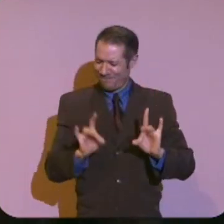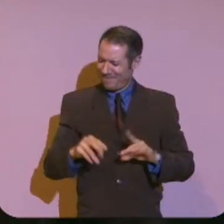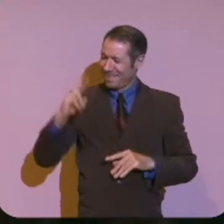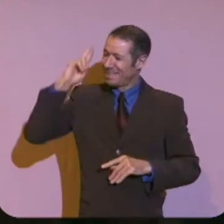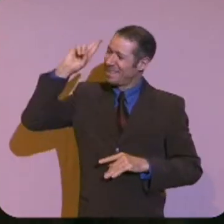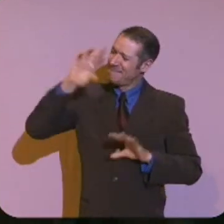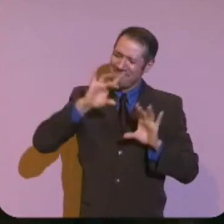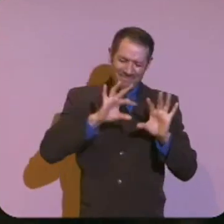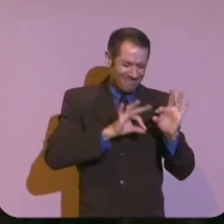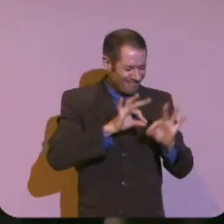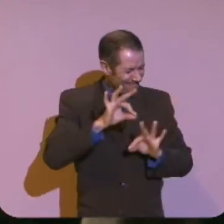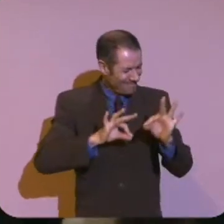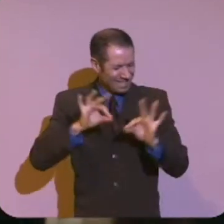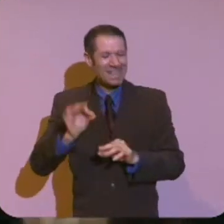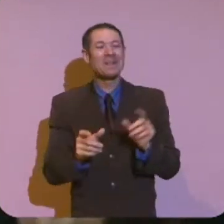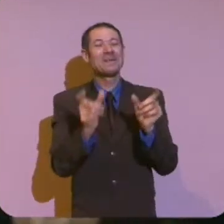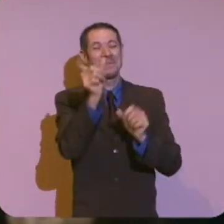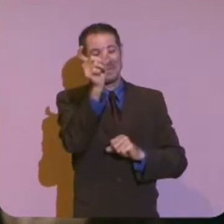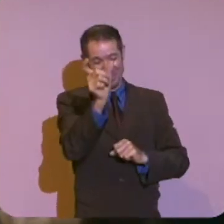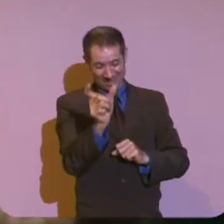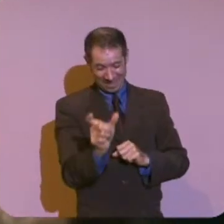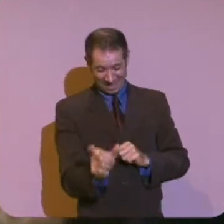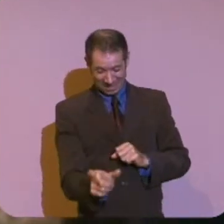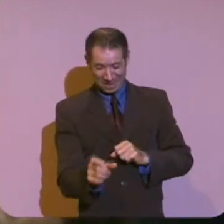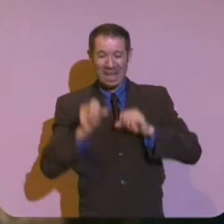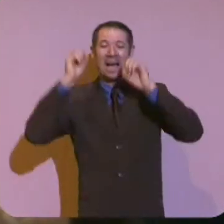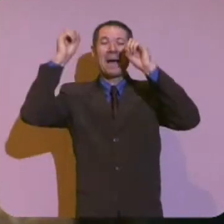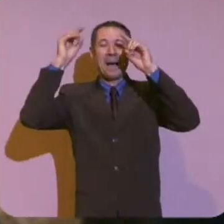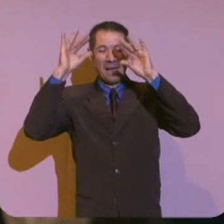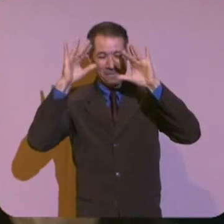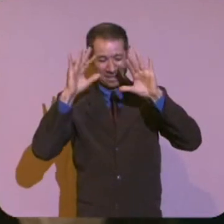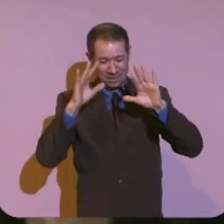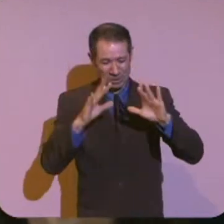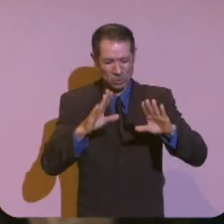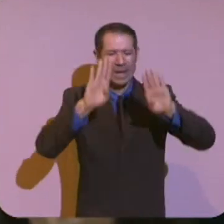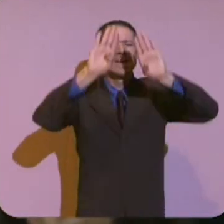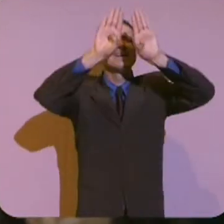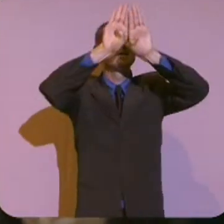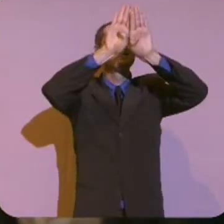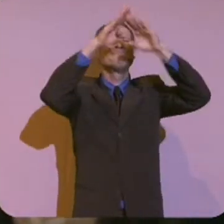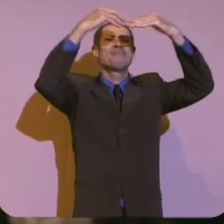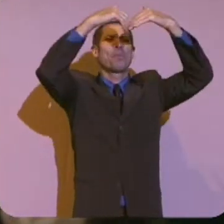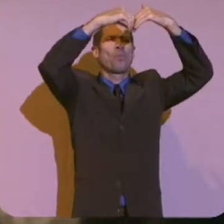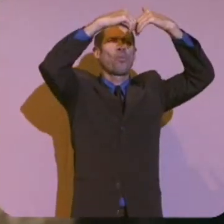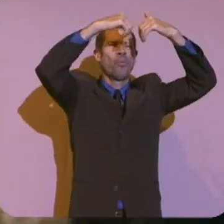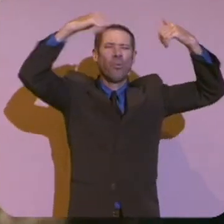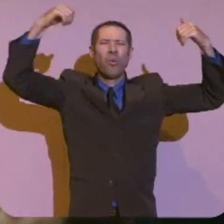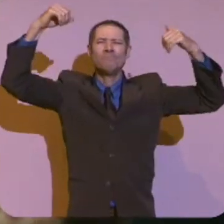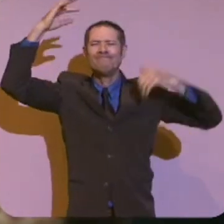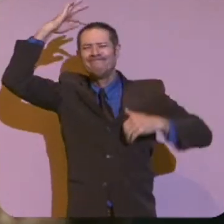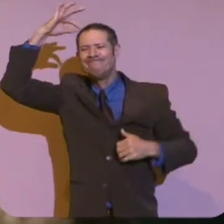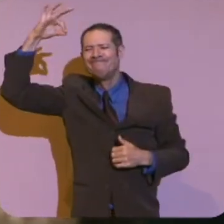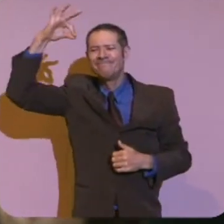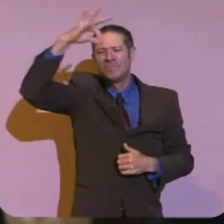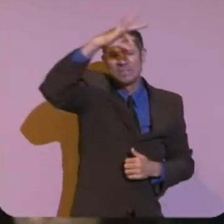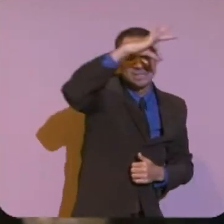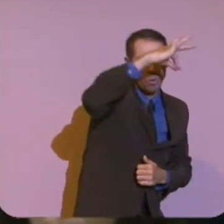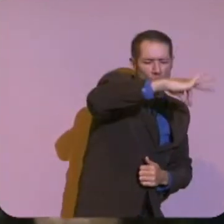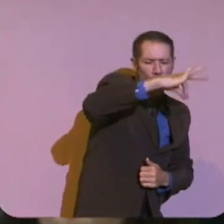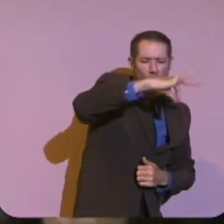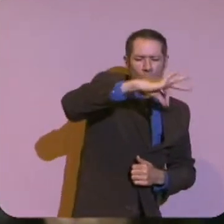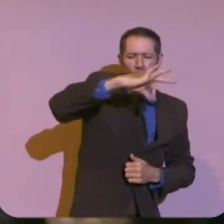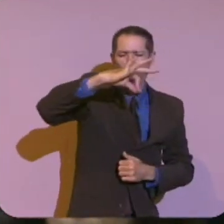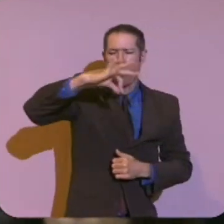preparando para essa pessoa. Ó Pai, abençoa agora, abre as janelas dos céus, derrama o Teu Espírito Santo,